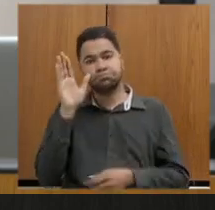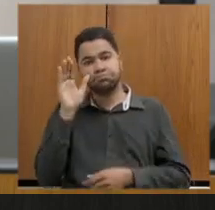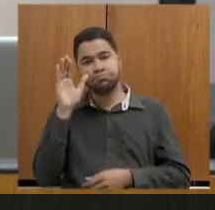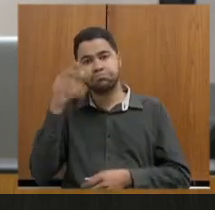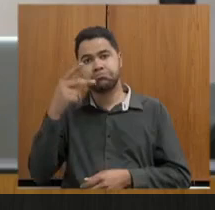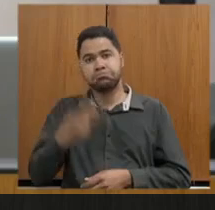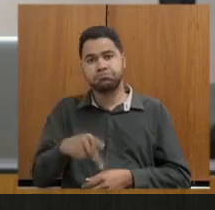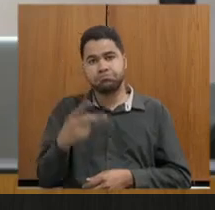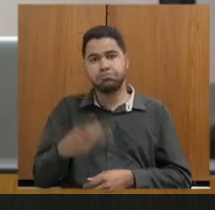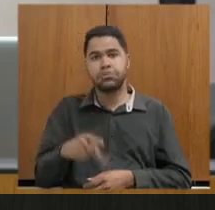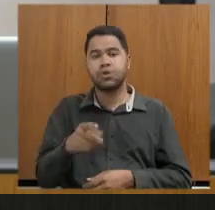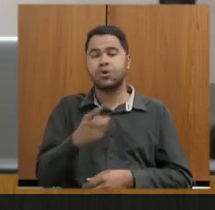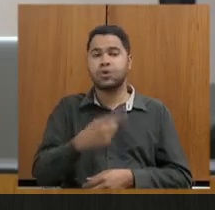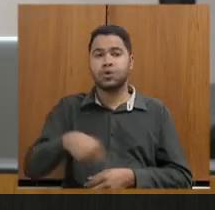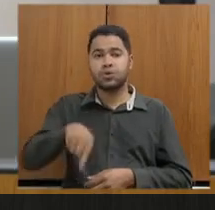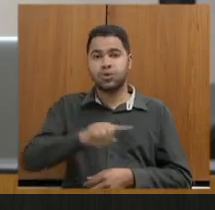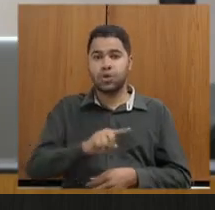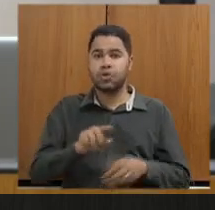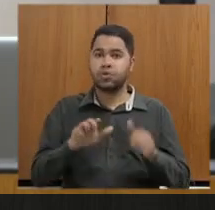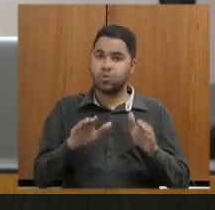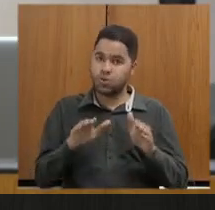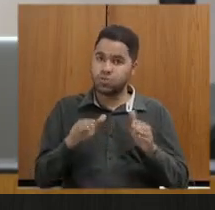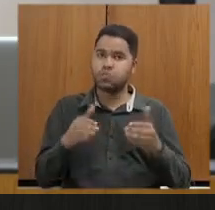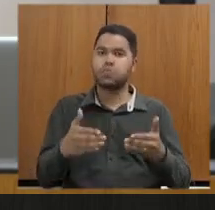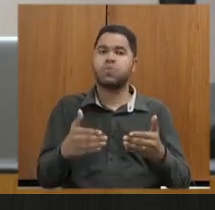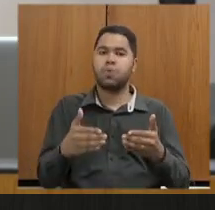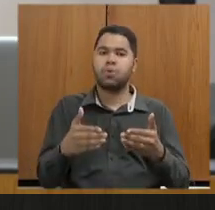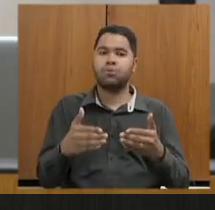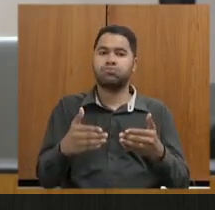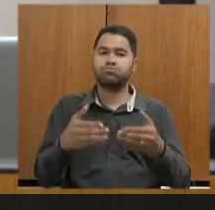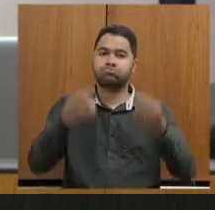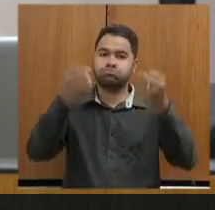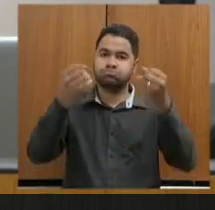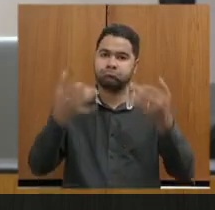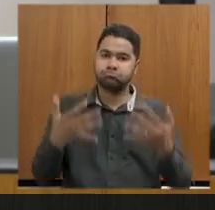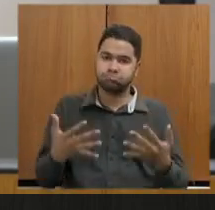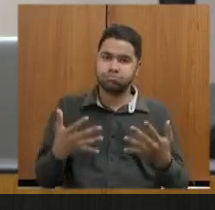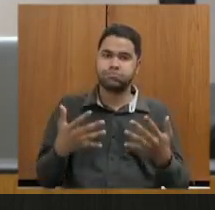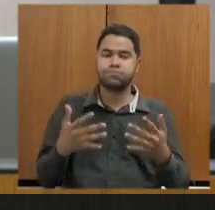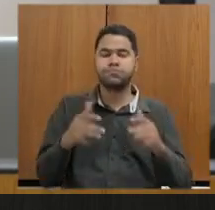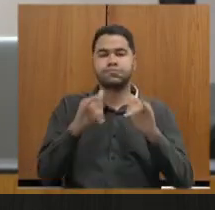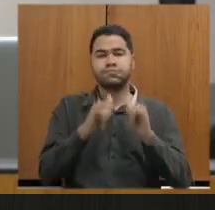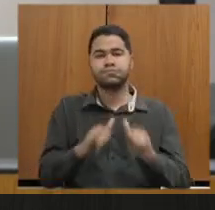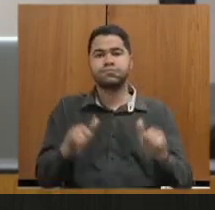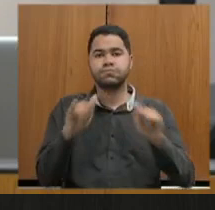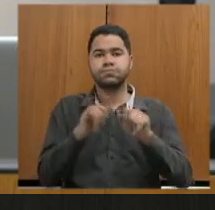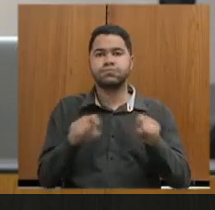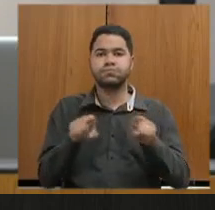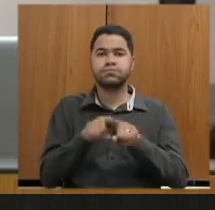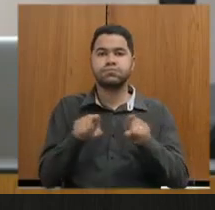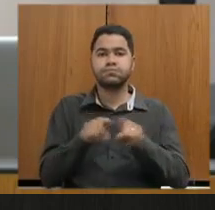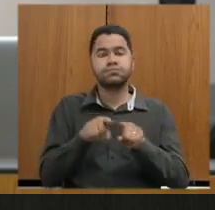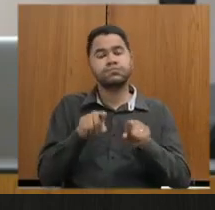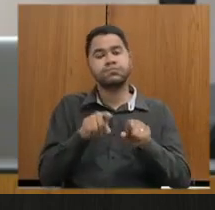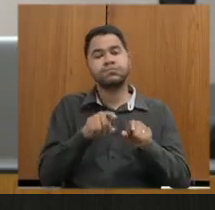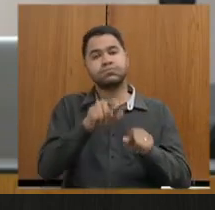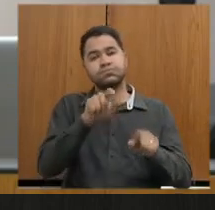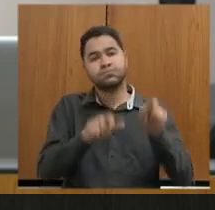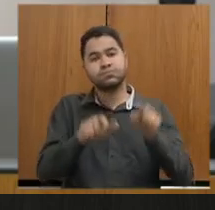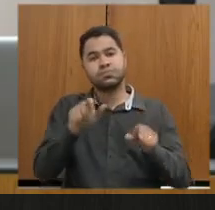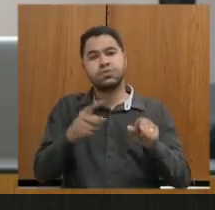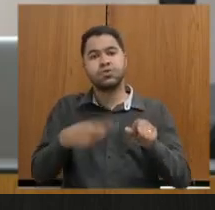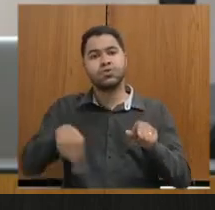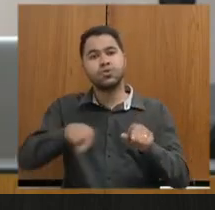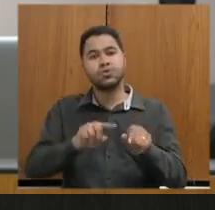cidadão a quem nós devemos prestar os devidos esclarecimentos informações e também aqueles que nós